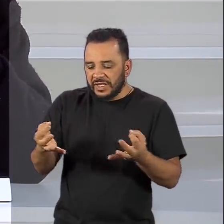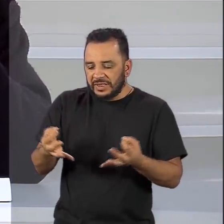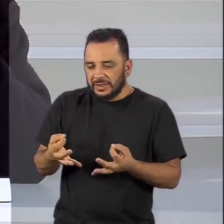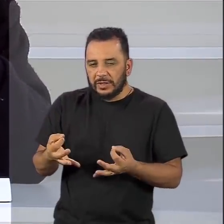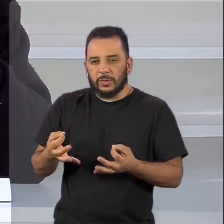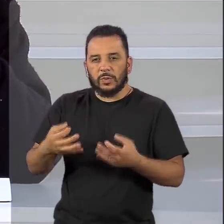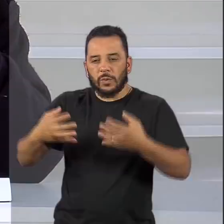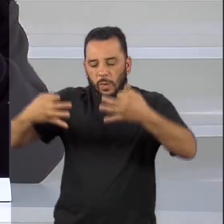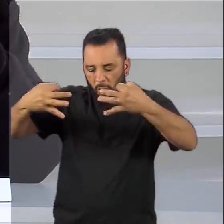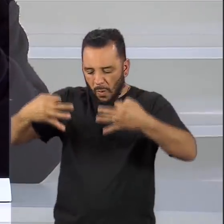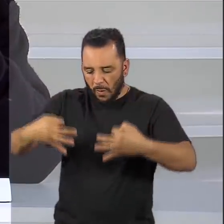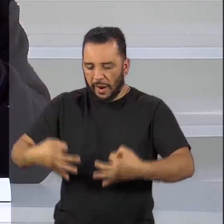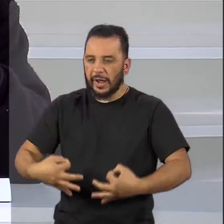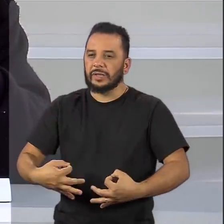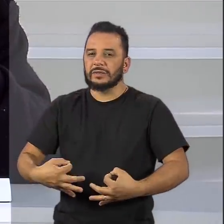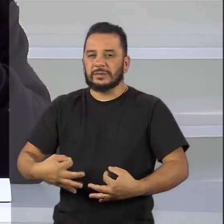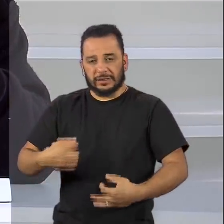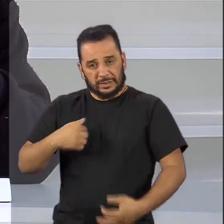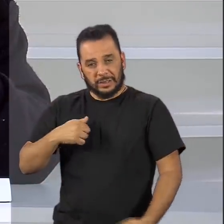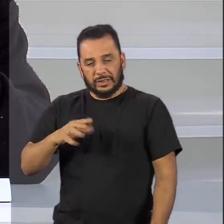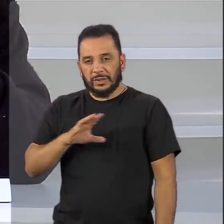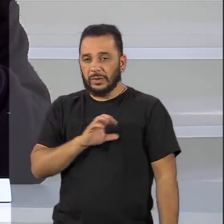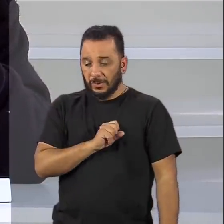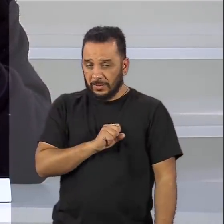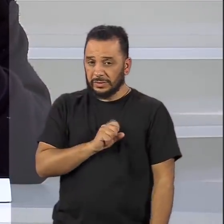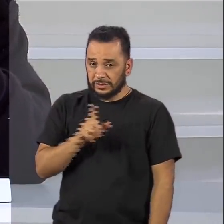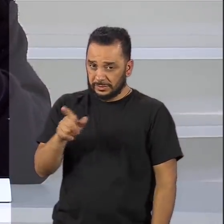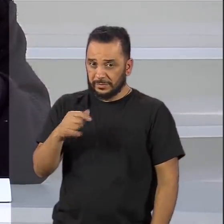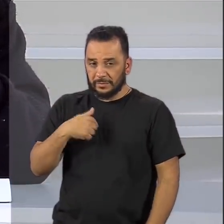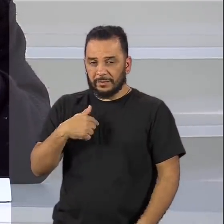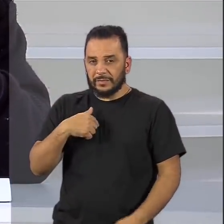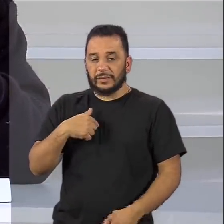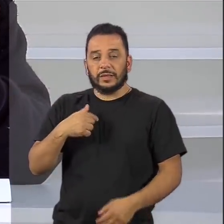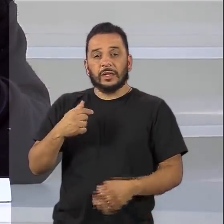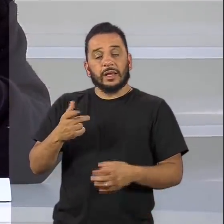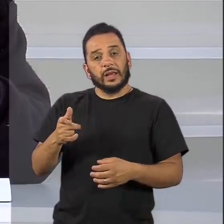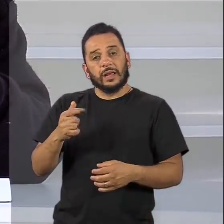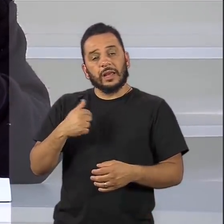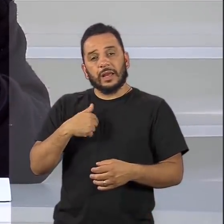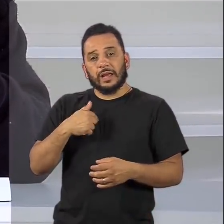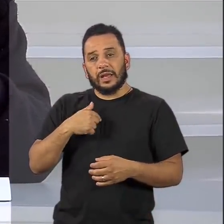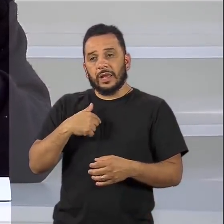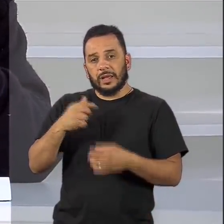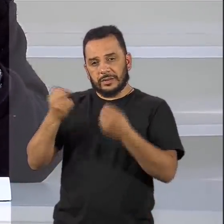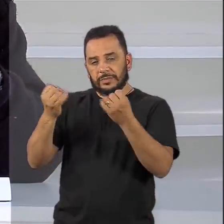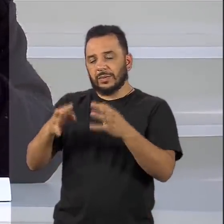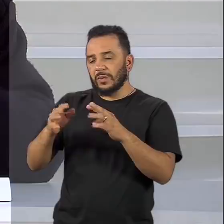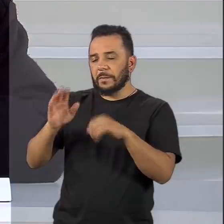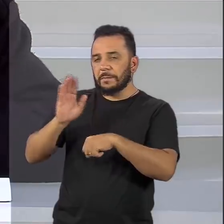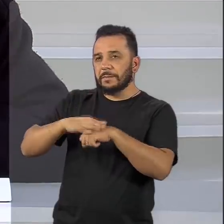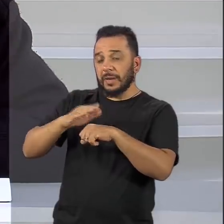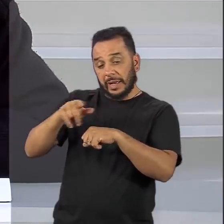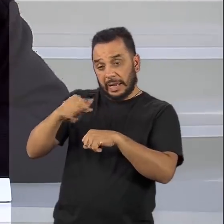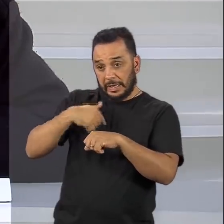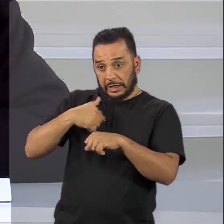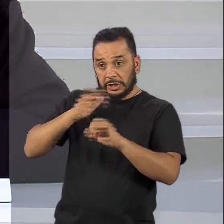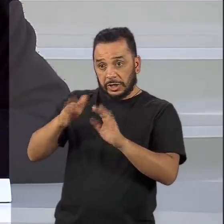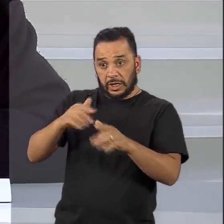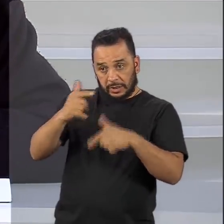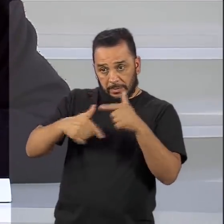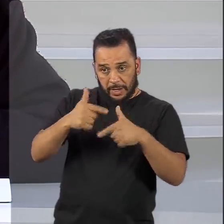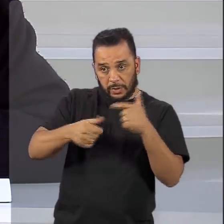só nas instituições, claro que é muito mais importante o que ele disse aí. Agora, a minha convivência com ele foi muito mais em torno do jornalismo, ele foi editor de economia da Folha e